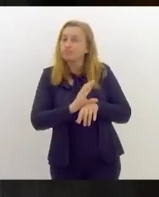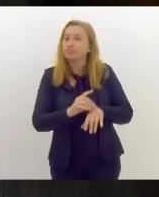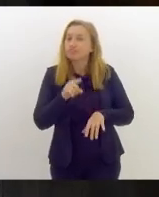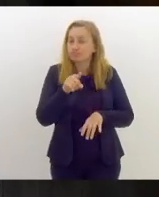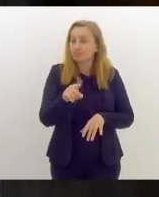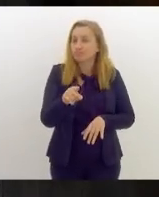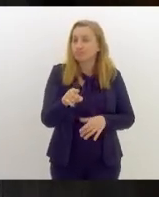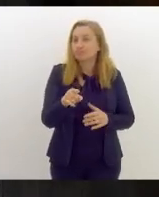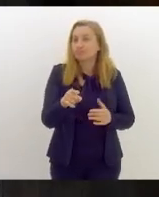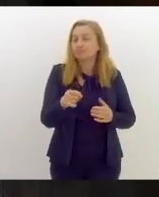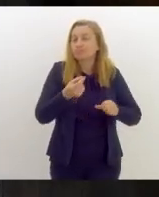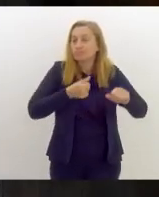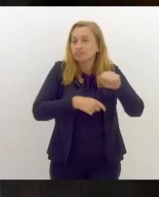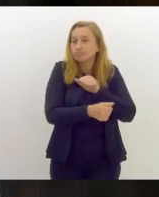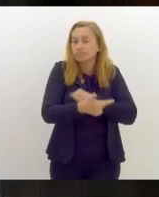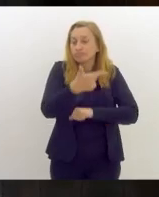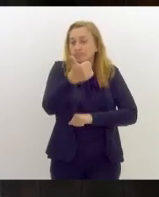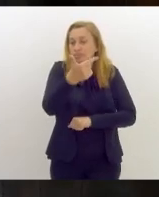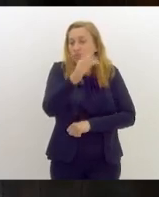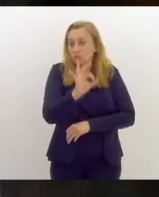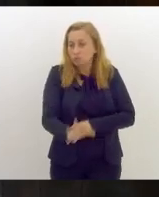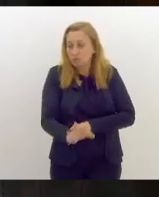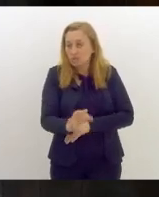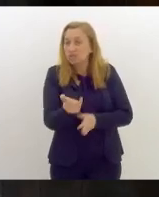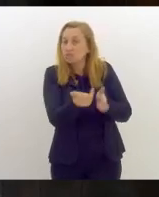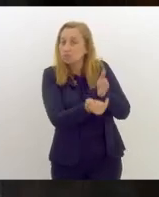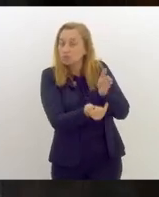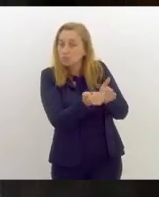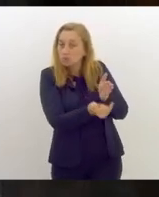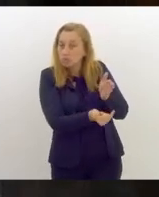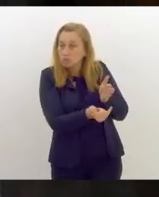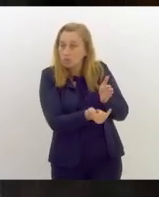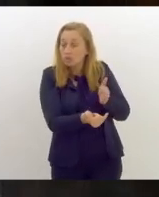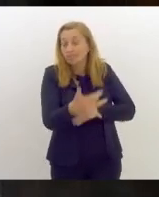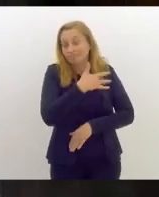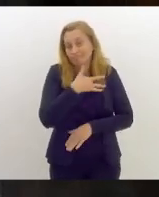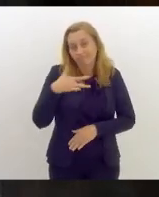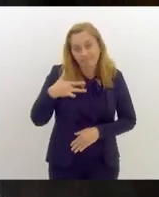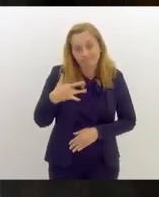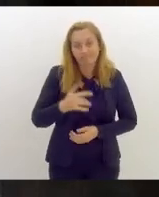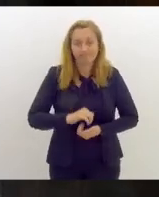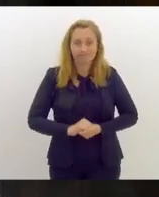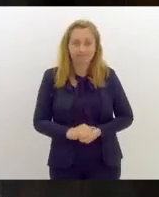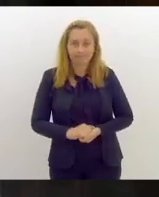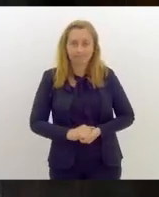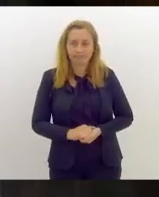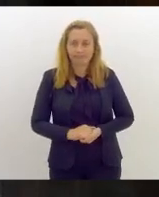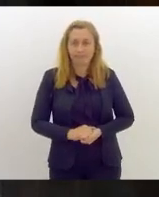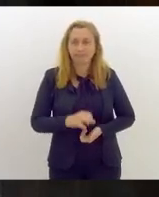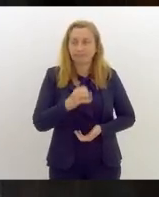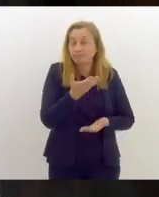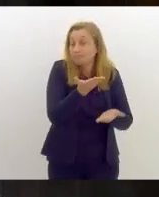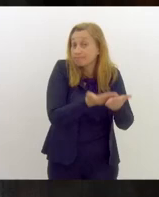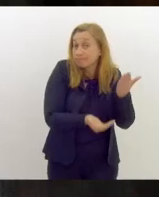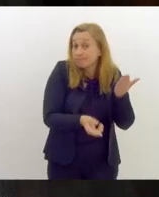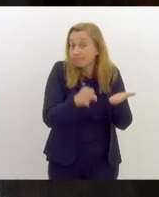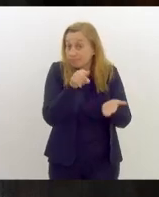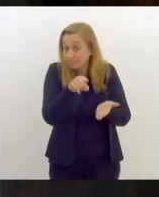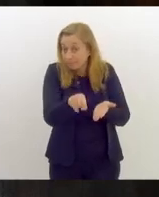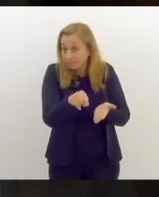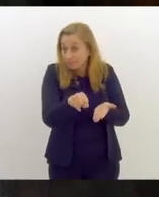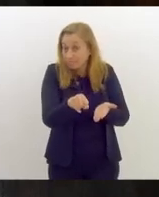você tem que investir 12% dos impostos em saúde se você perder